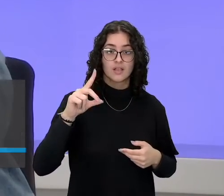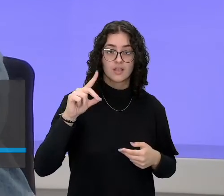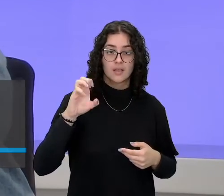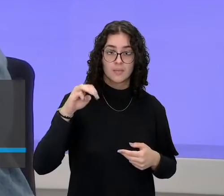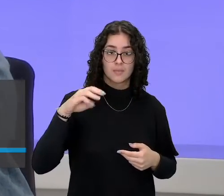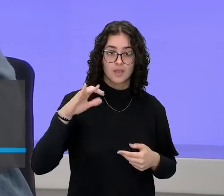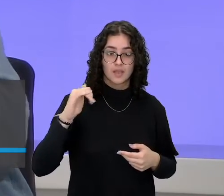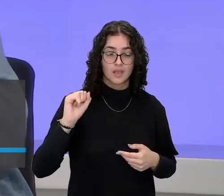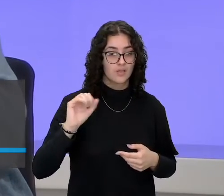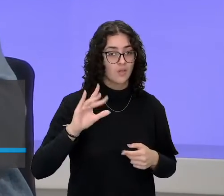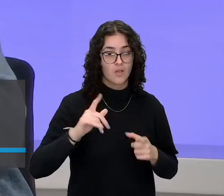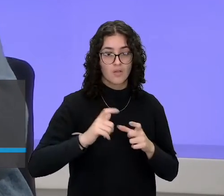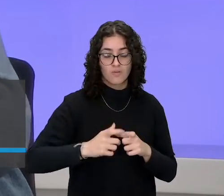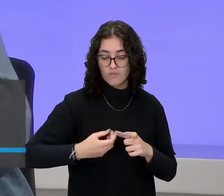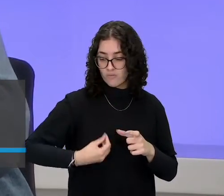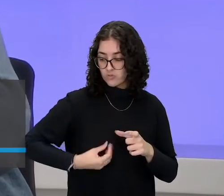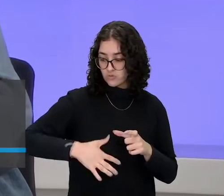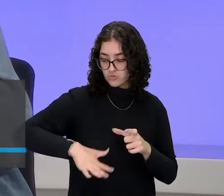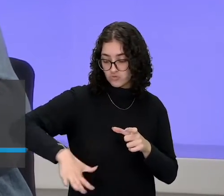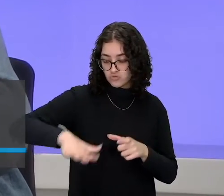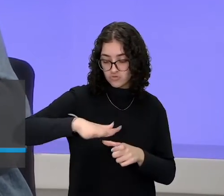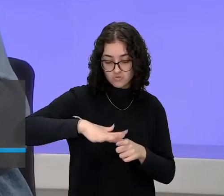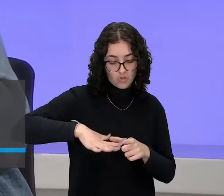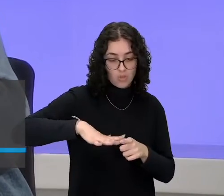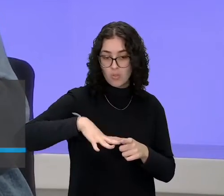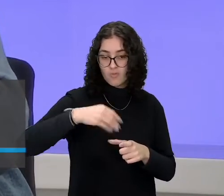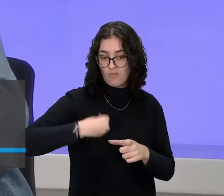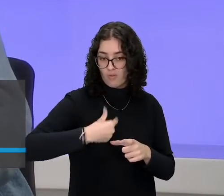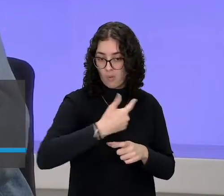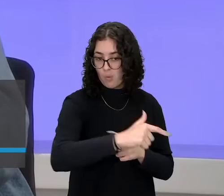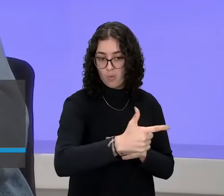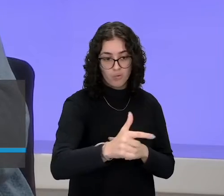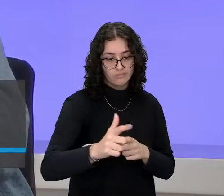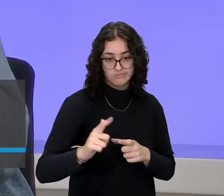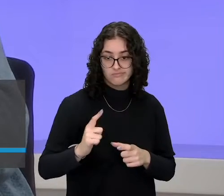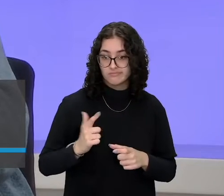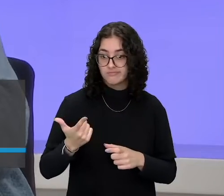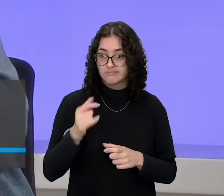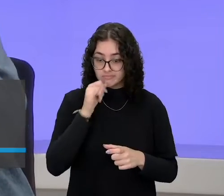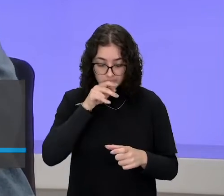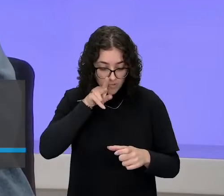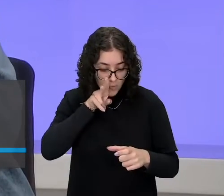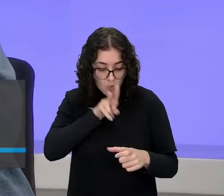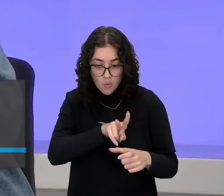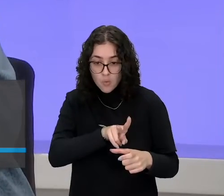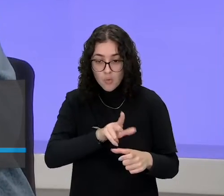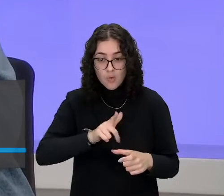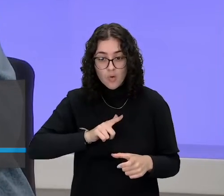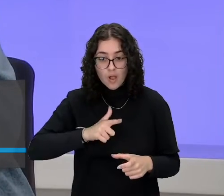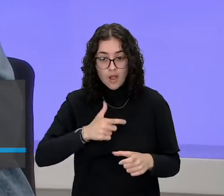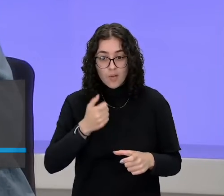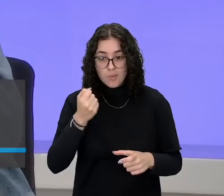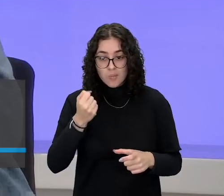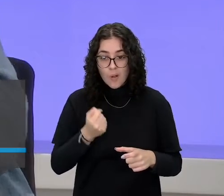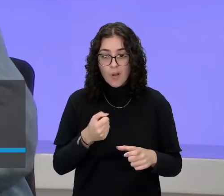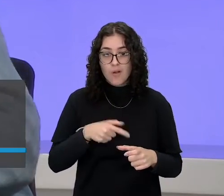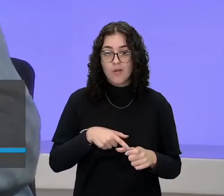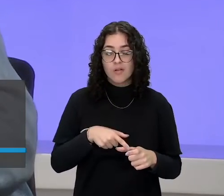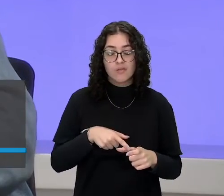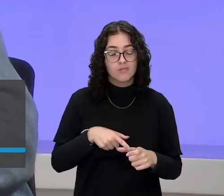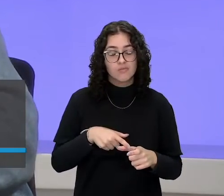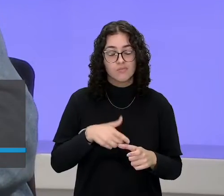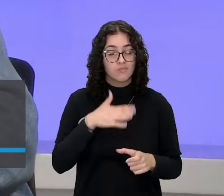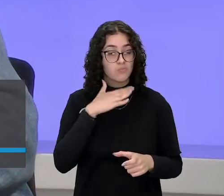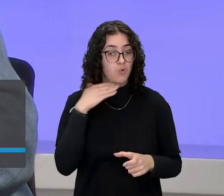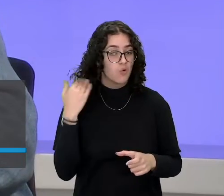vivem apenas naquela região. Então, se você não tem uma preservação, essa espécie pode virar